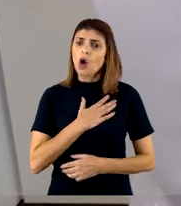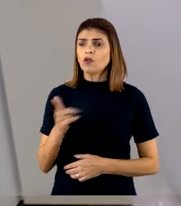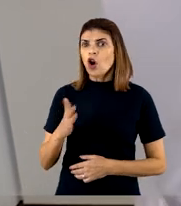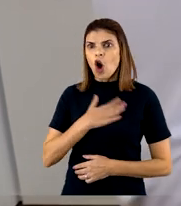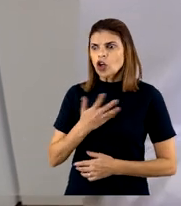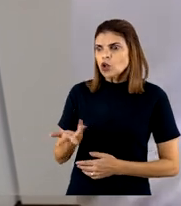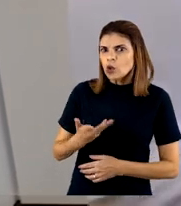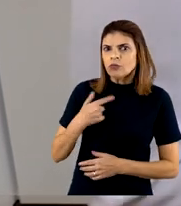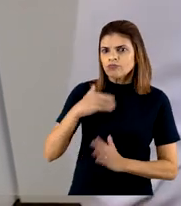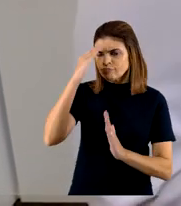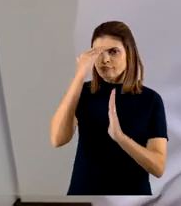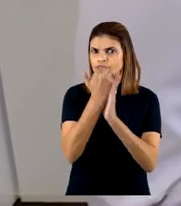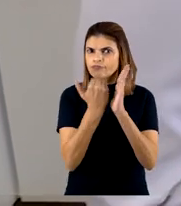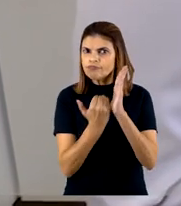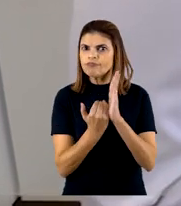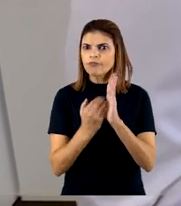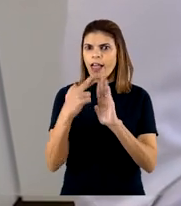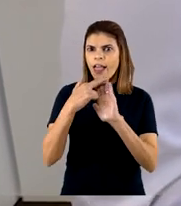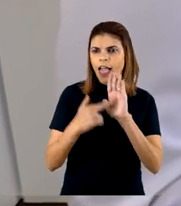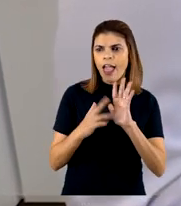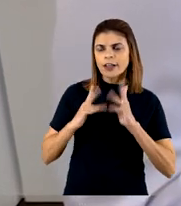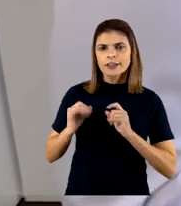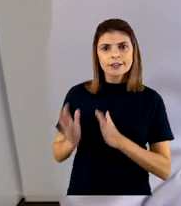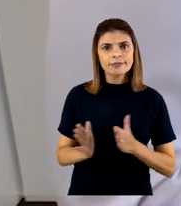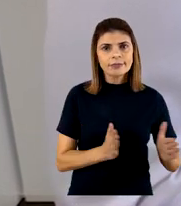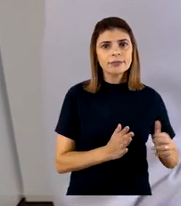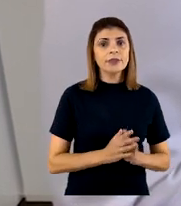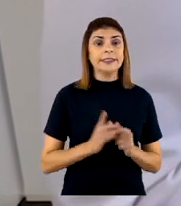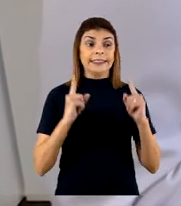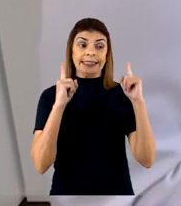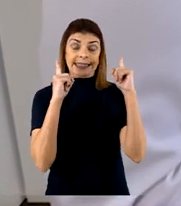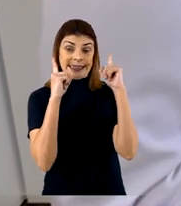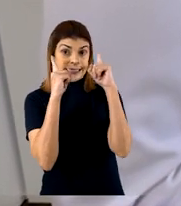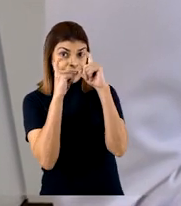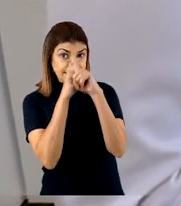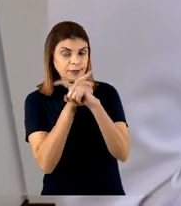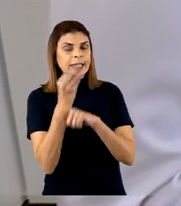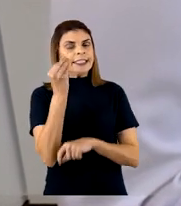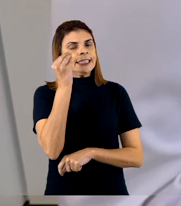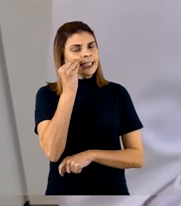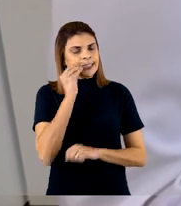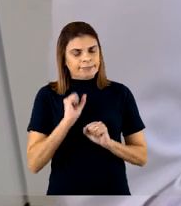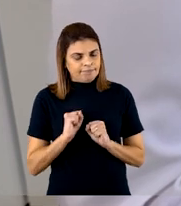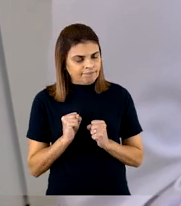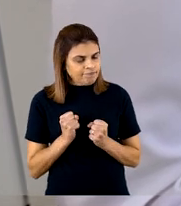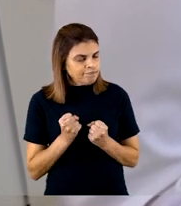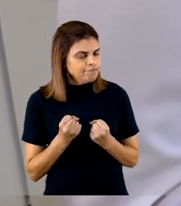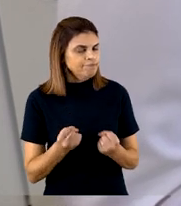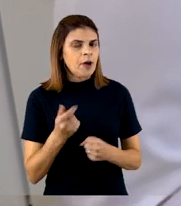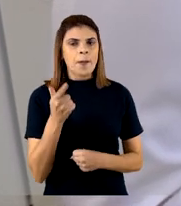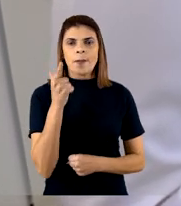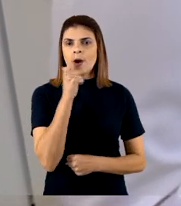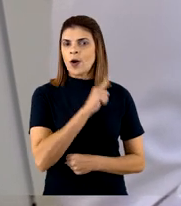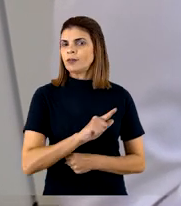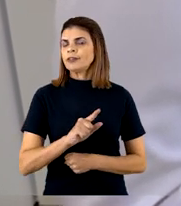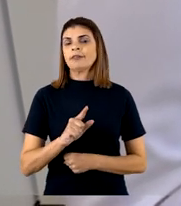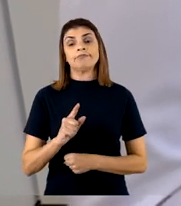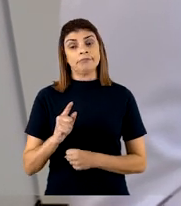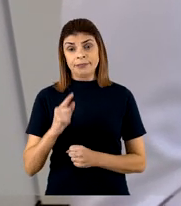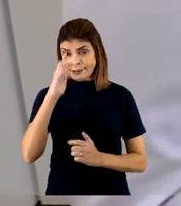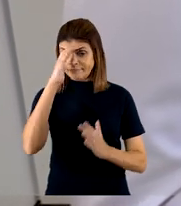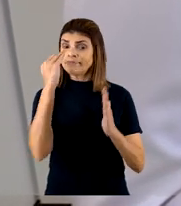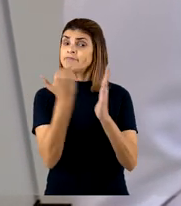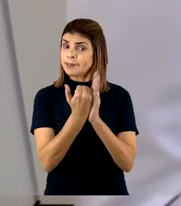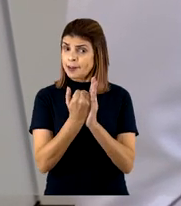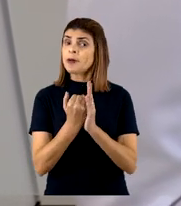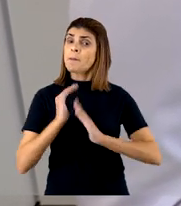dessa correria dá para cumprir todos os protocolos? Olha, é difícil, mas a gente tem que fazer um esforço a mais para conseguir. Porque tem que fazer, né?